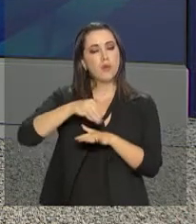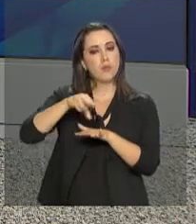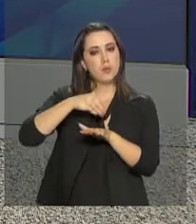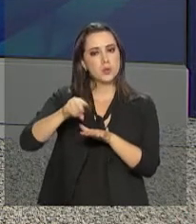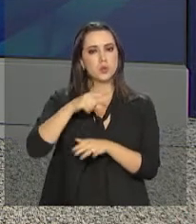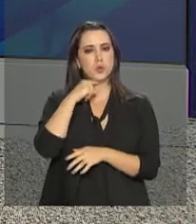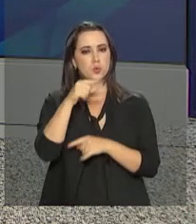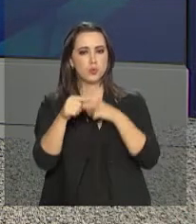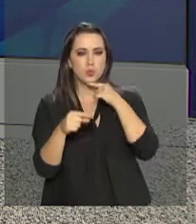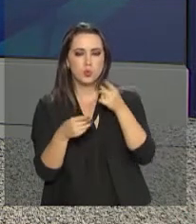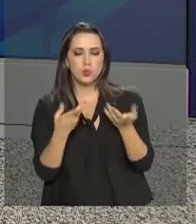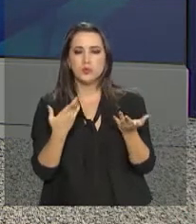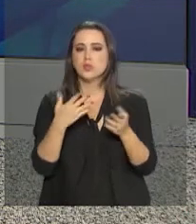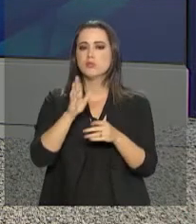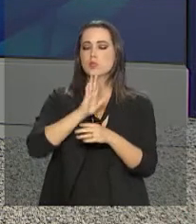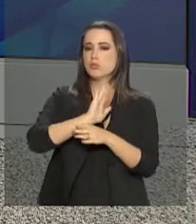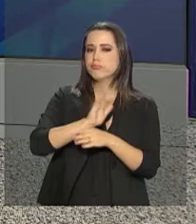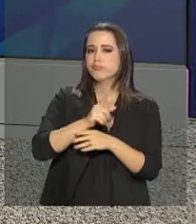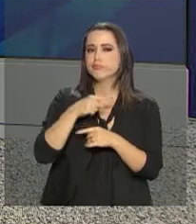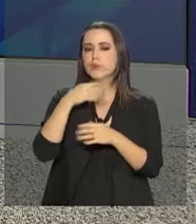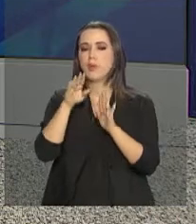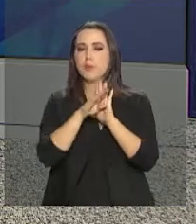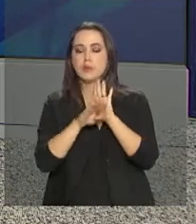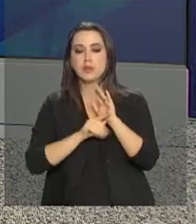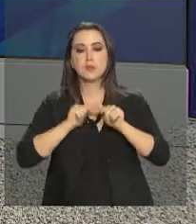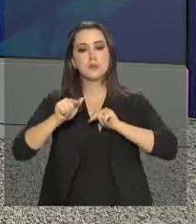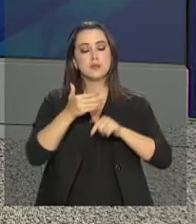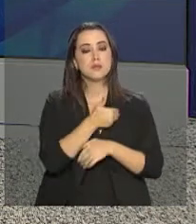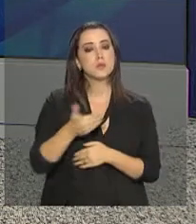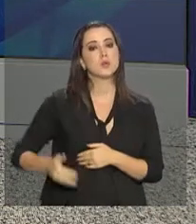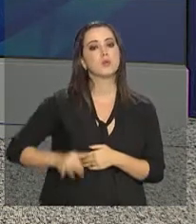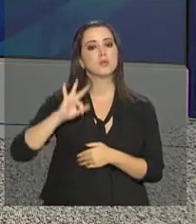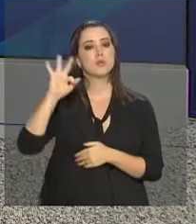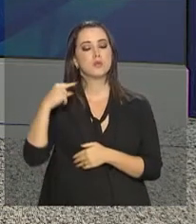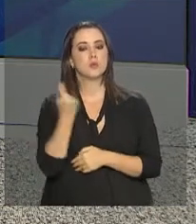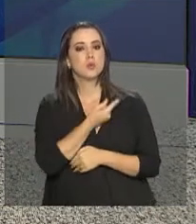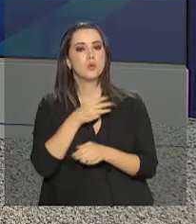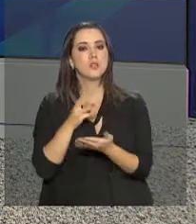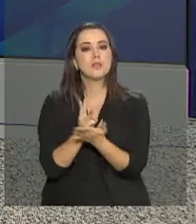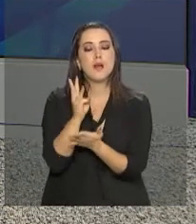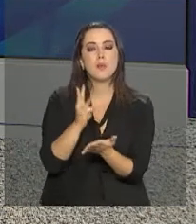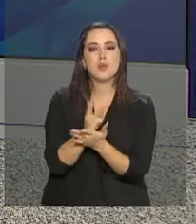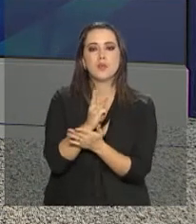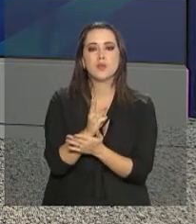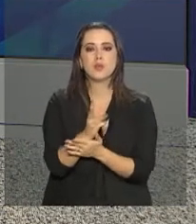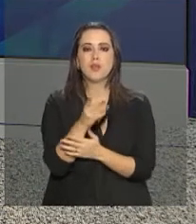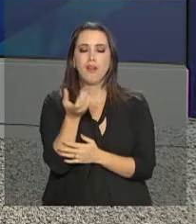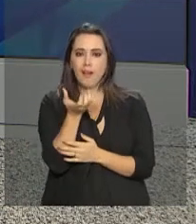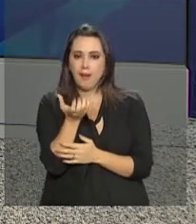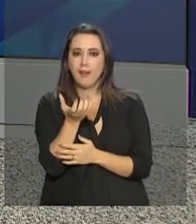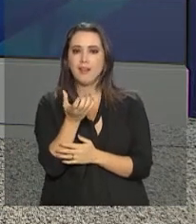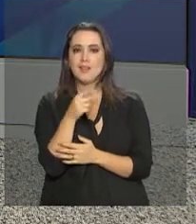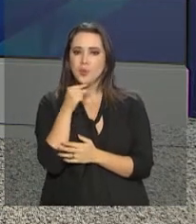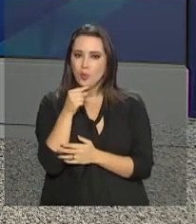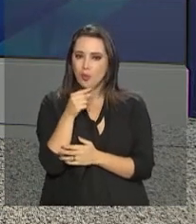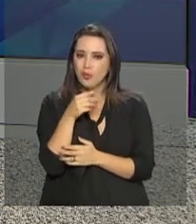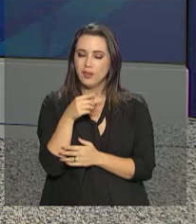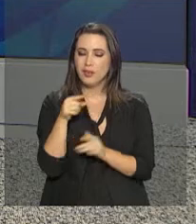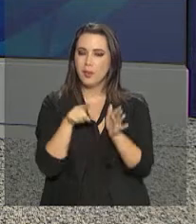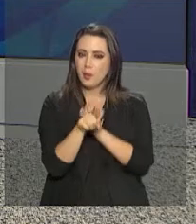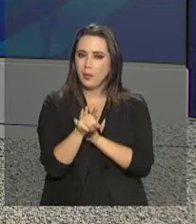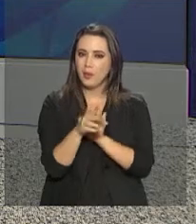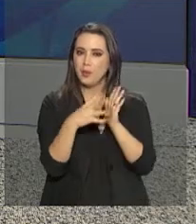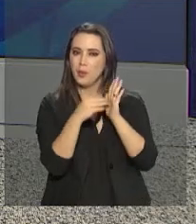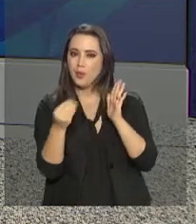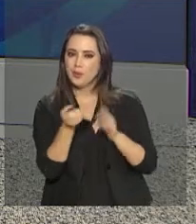sugestões de reportagens e dúvidas sobre programas e ações do governo federal para o nosso WhatsApp. Então, anote aí. É